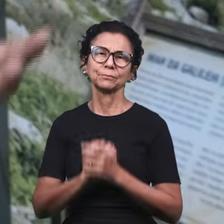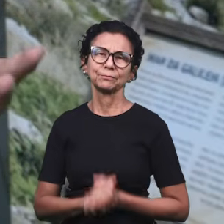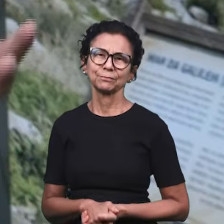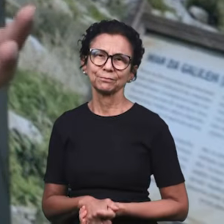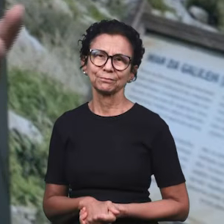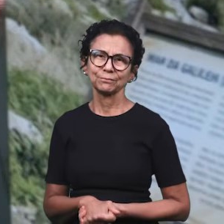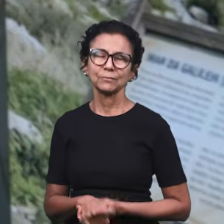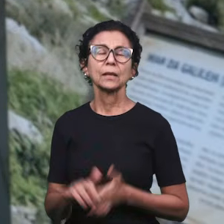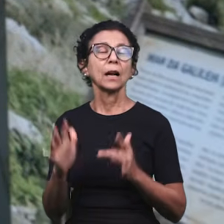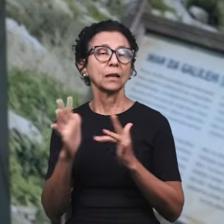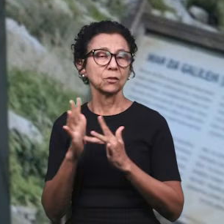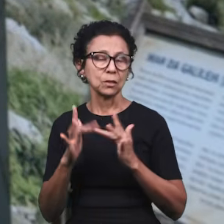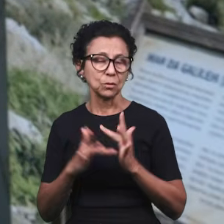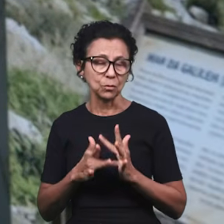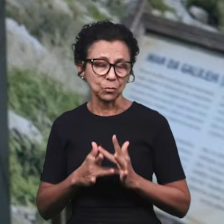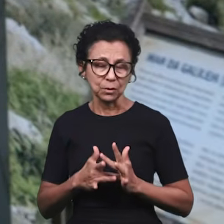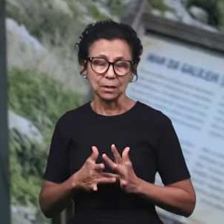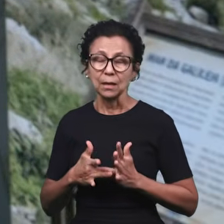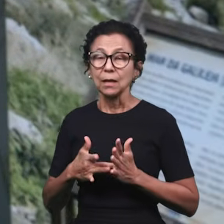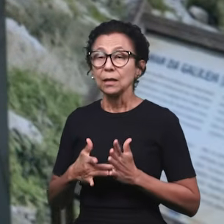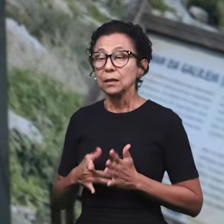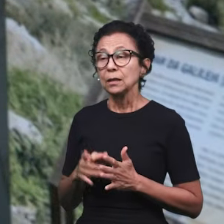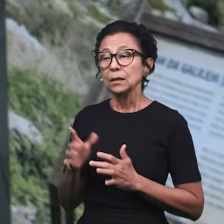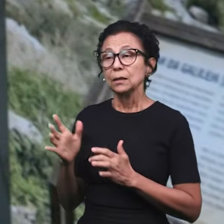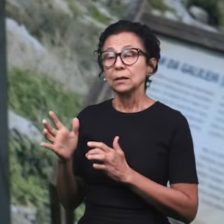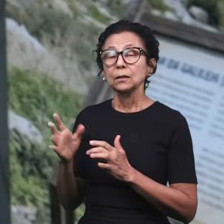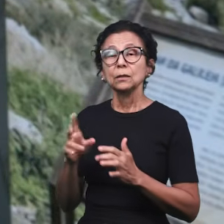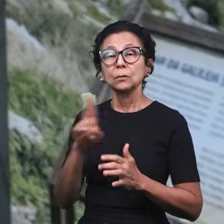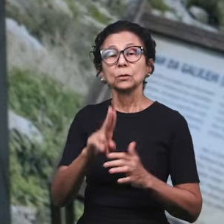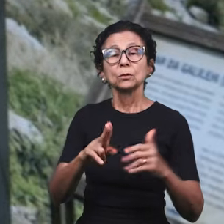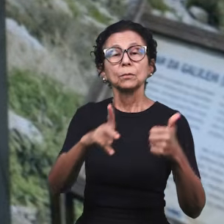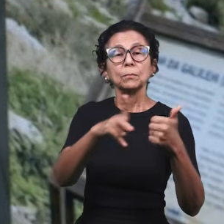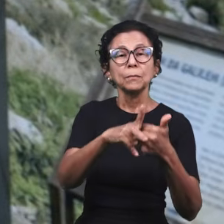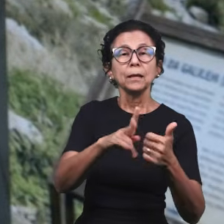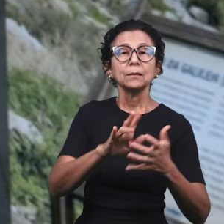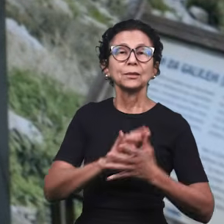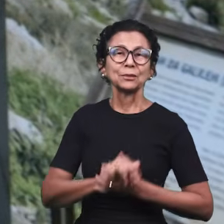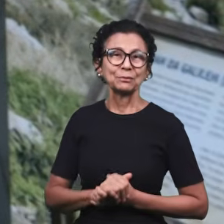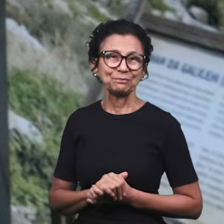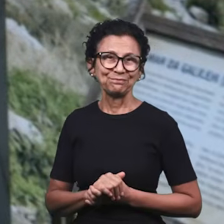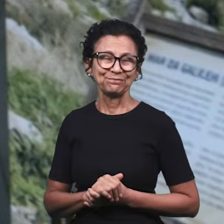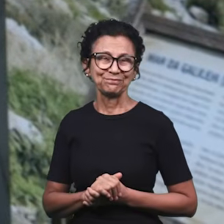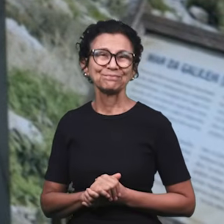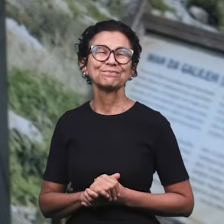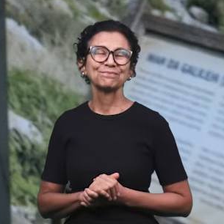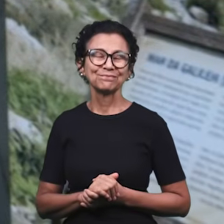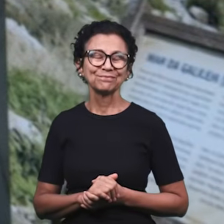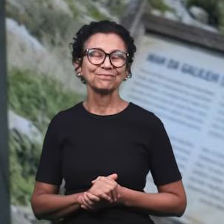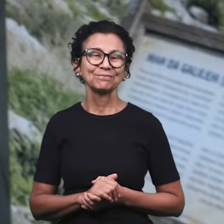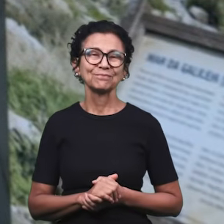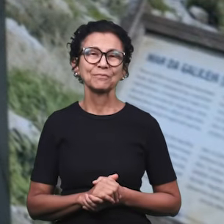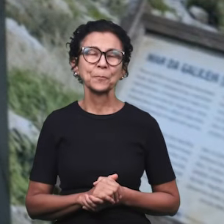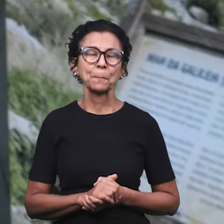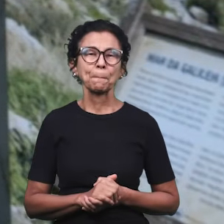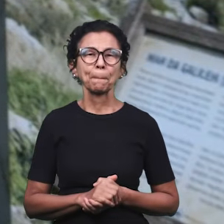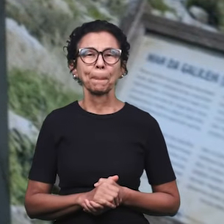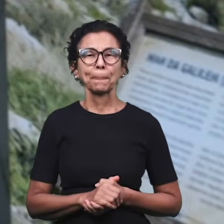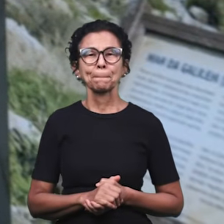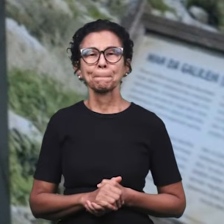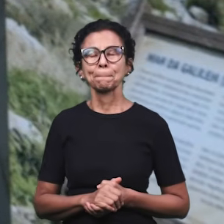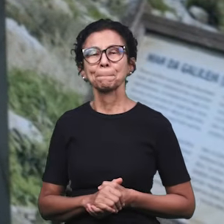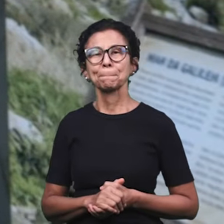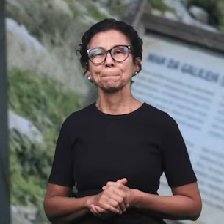primeira pesca maravilhosa. Então, há muita atenção que precisa ser dada nesses